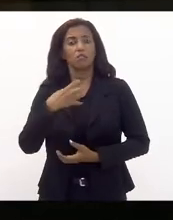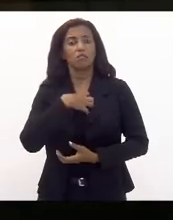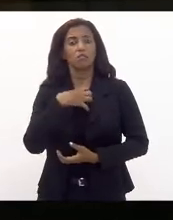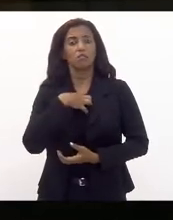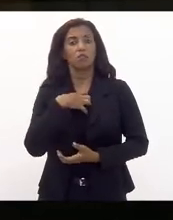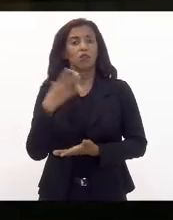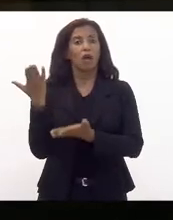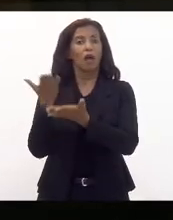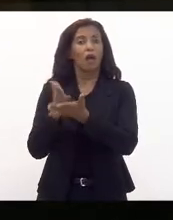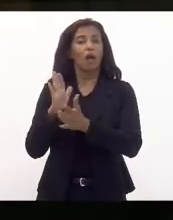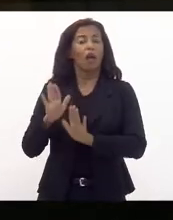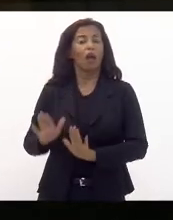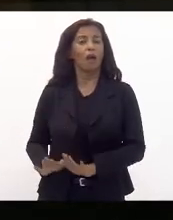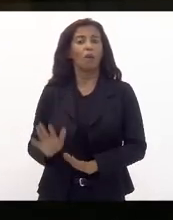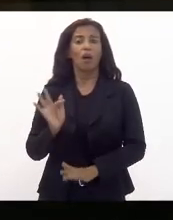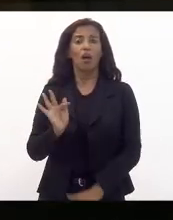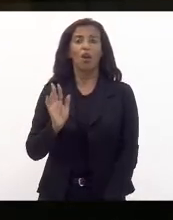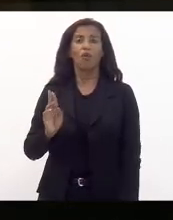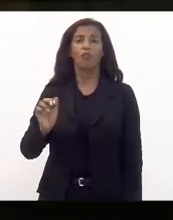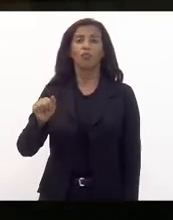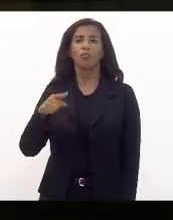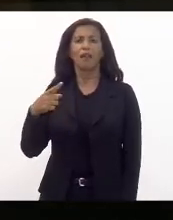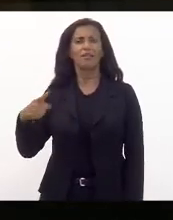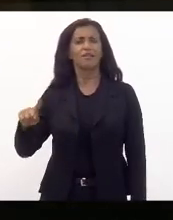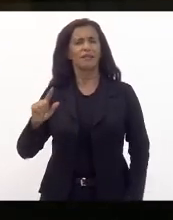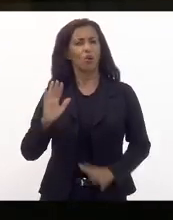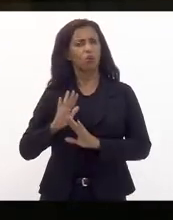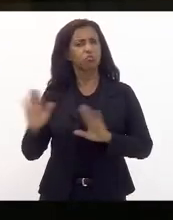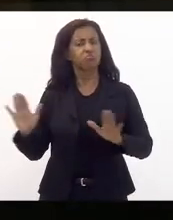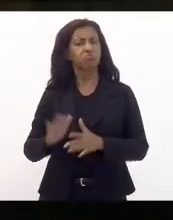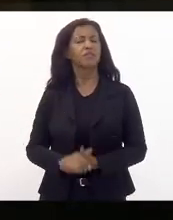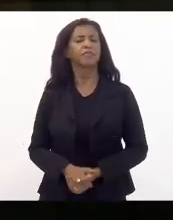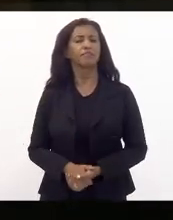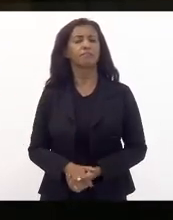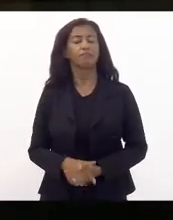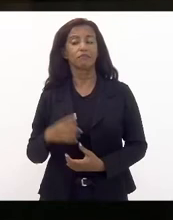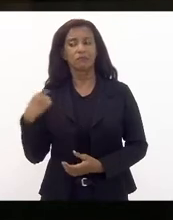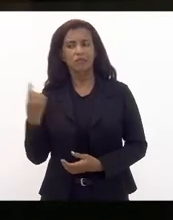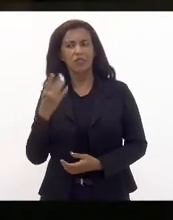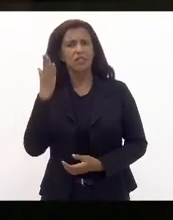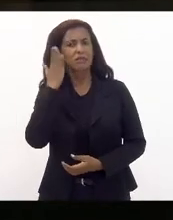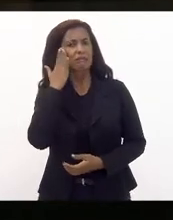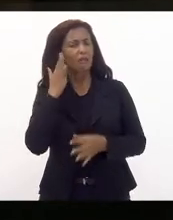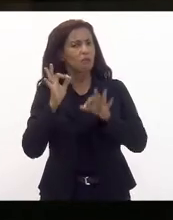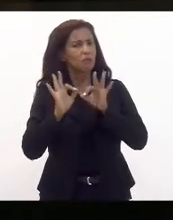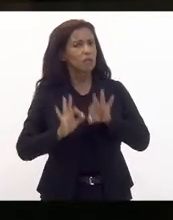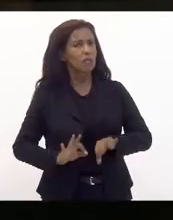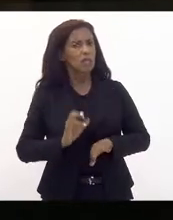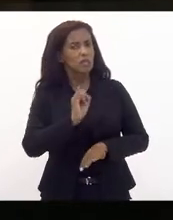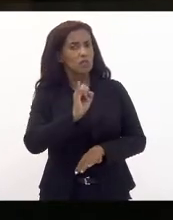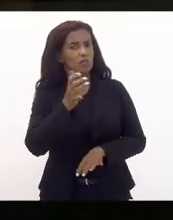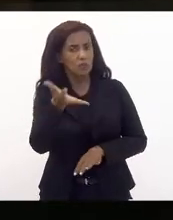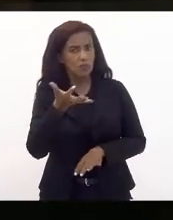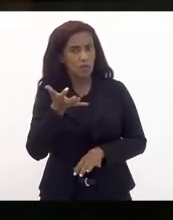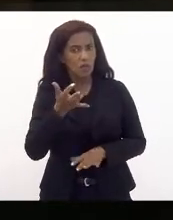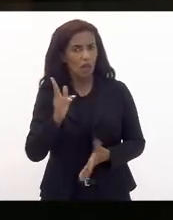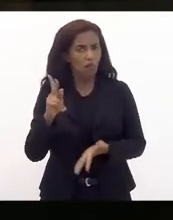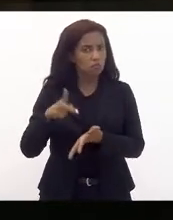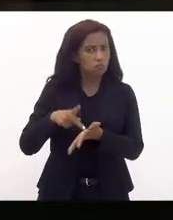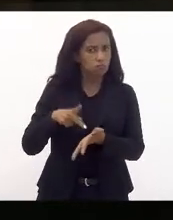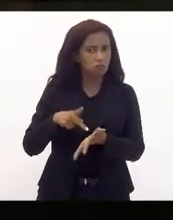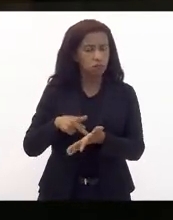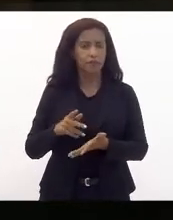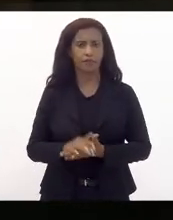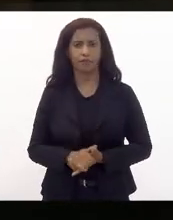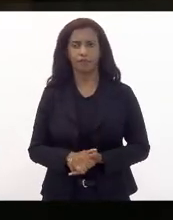sentido de acabar com a Fundações a minha gente sabe perfeitamente se você quer realmente